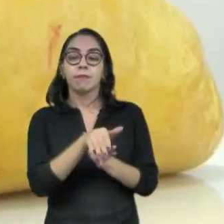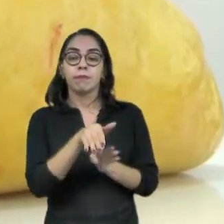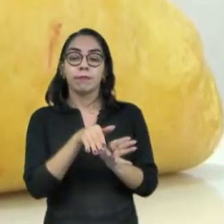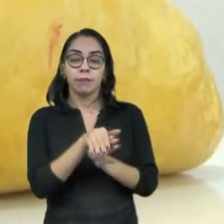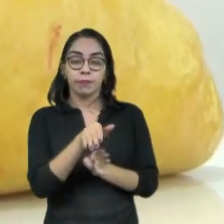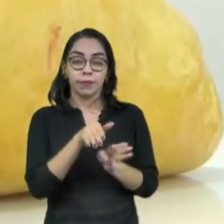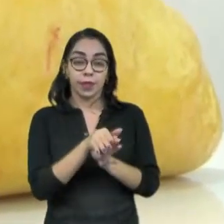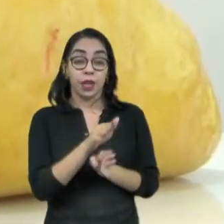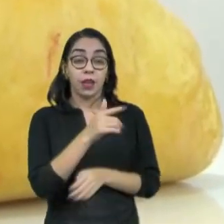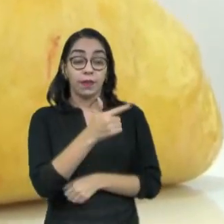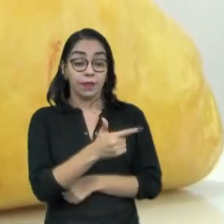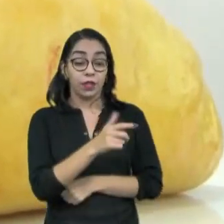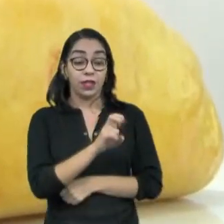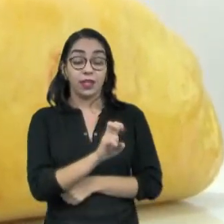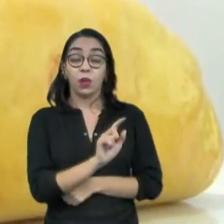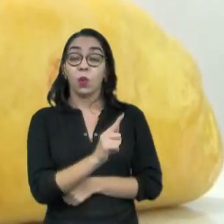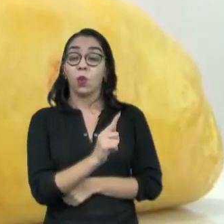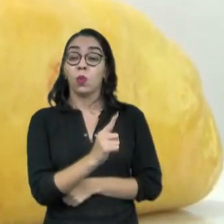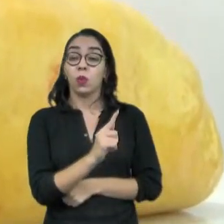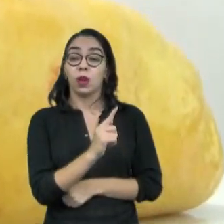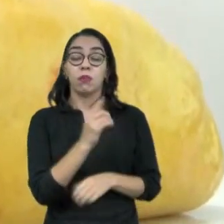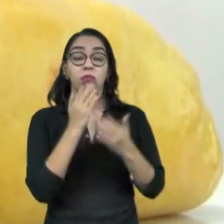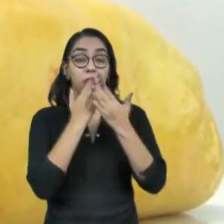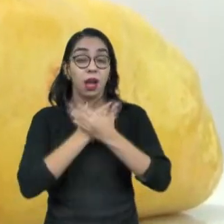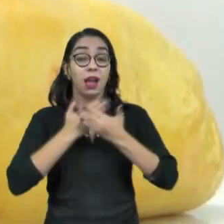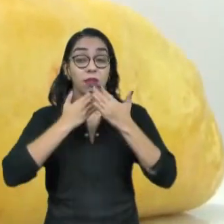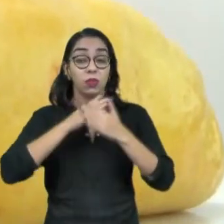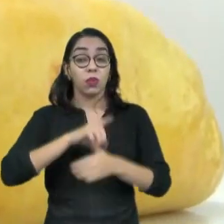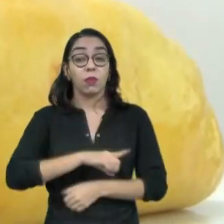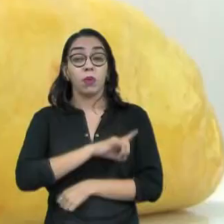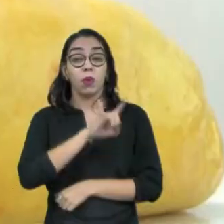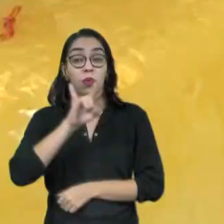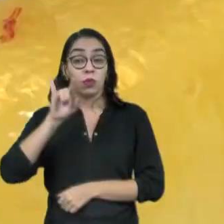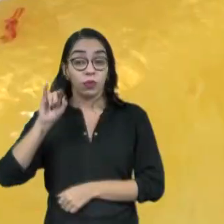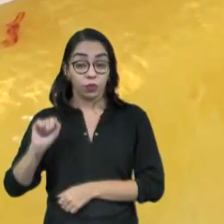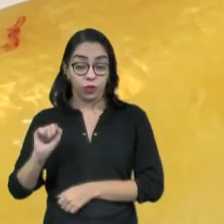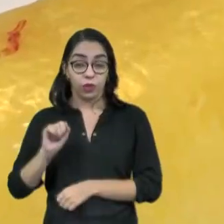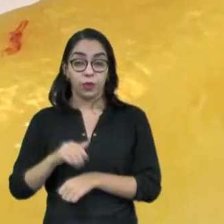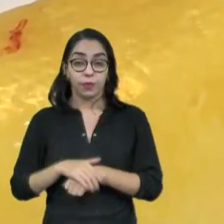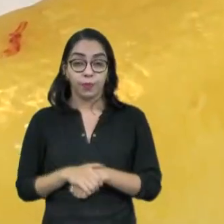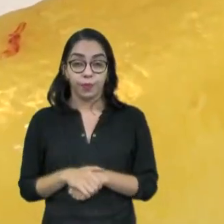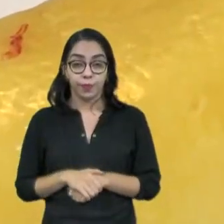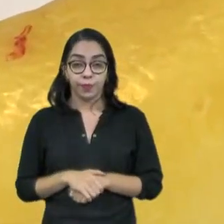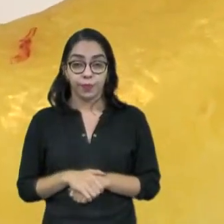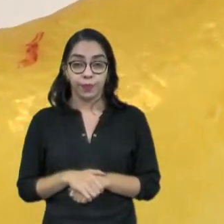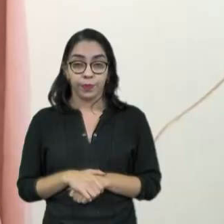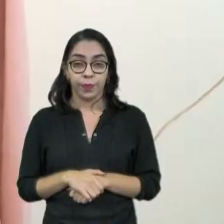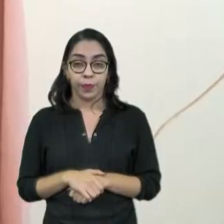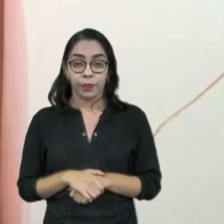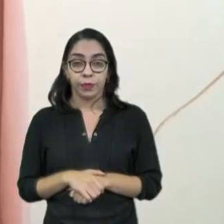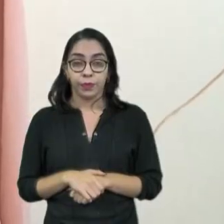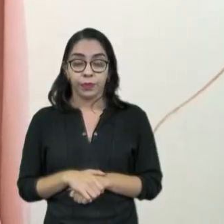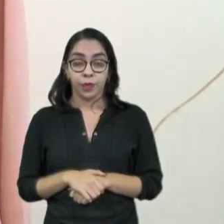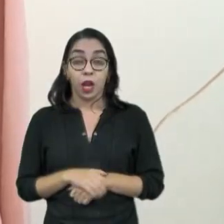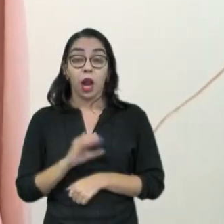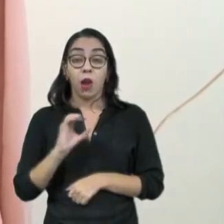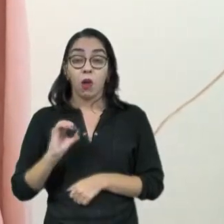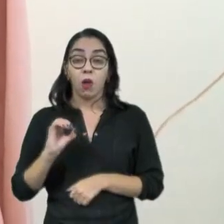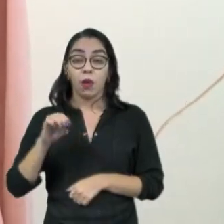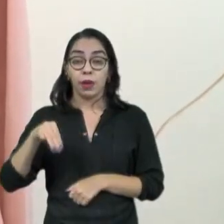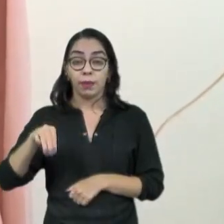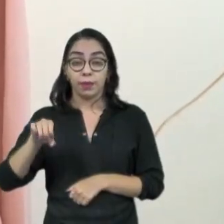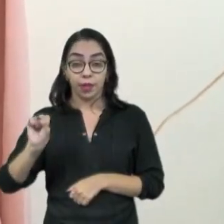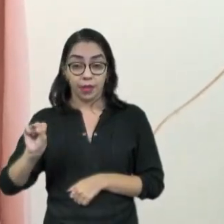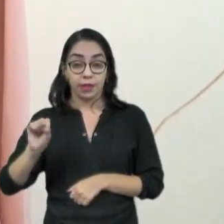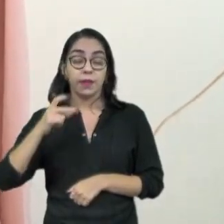apenas 25 g de açúcar por dia em uma dieta com 2.000 calorias a OMS né ela